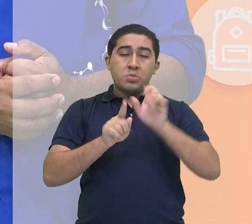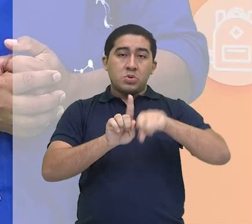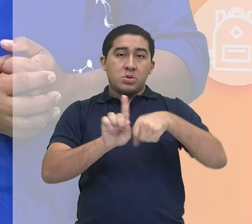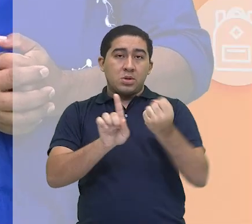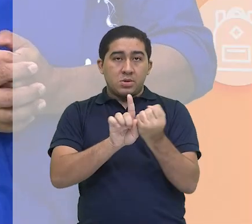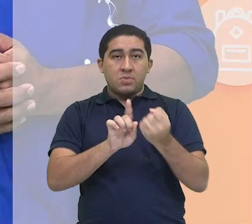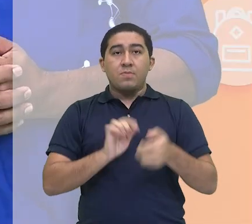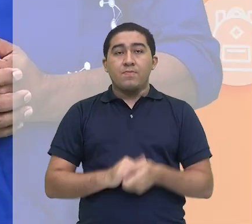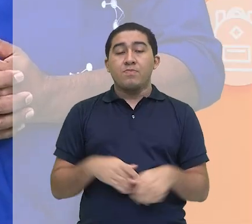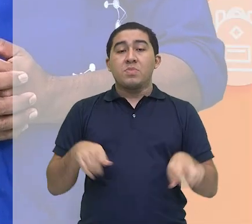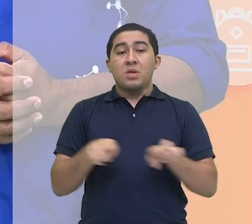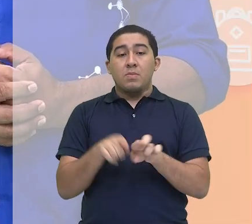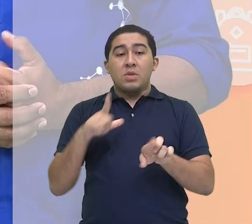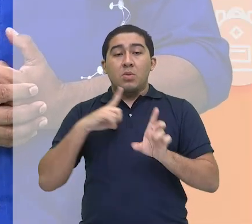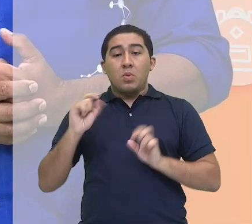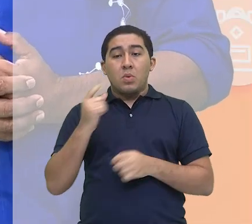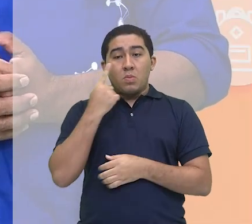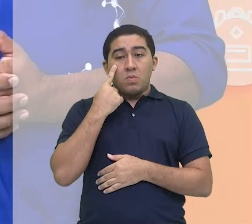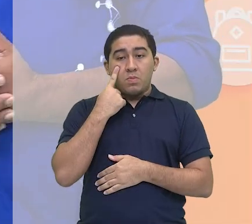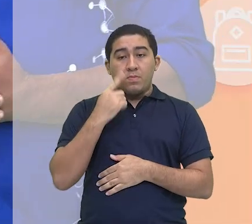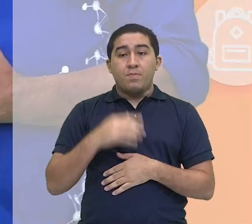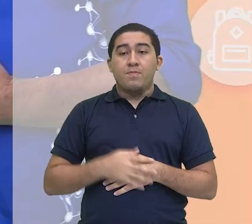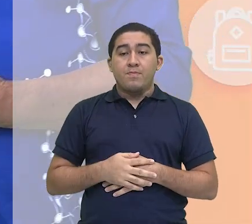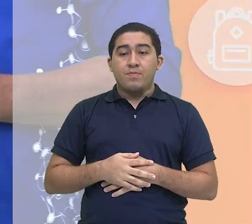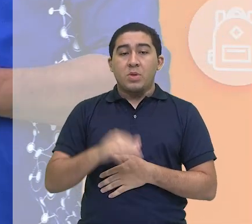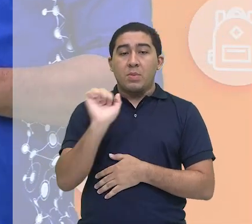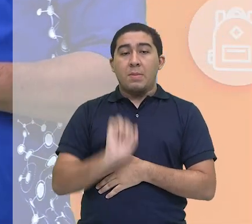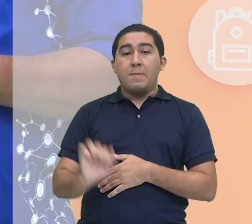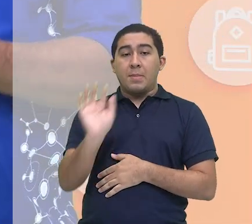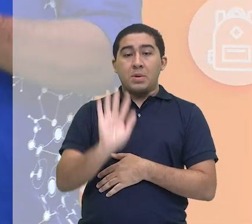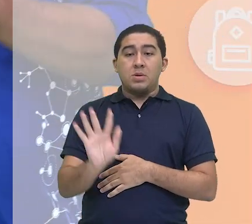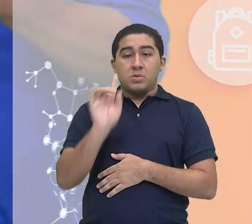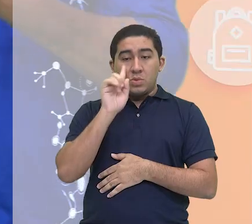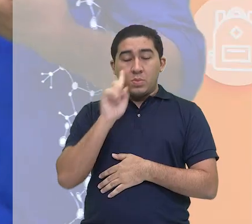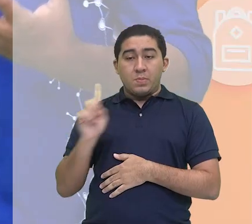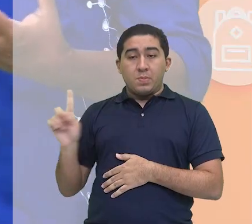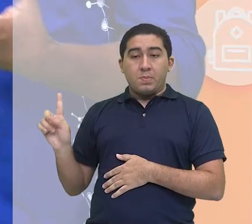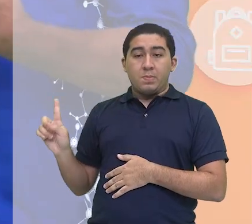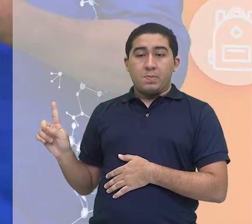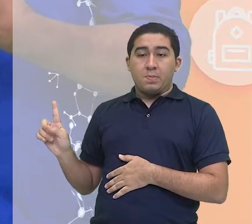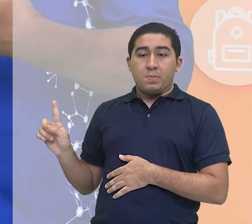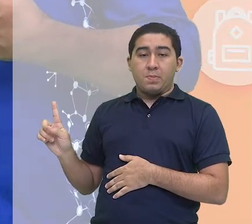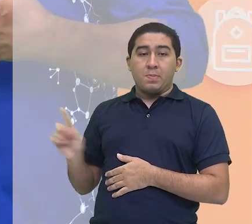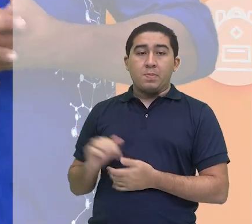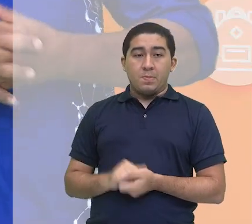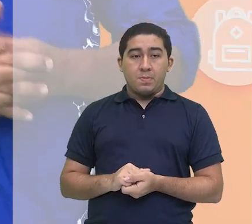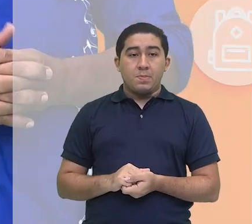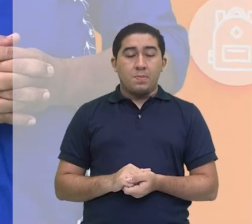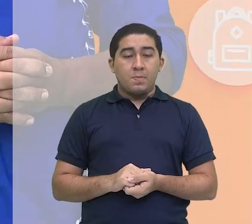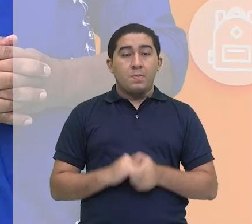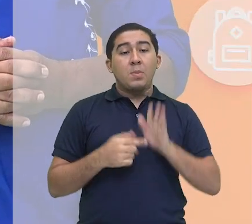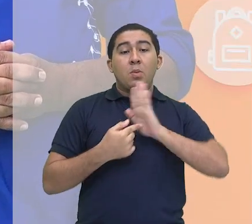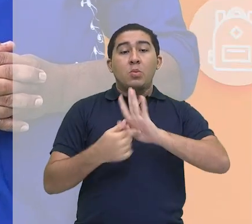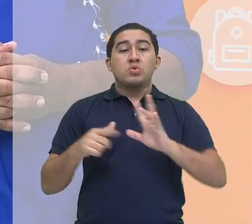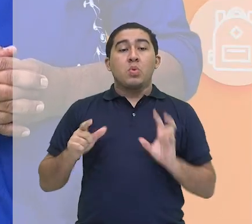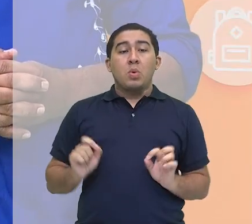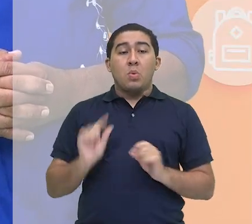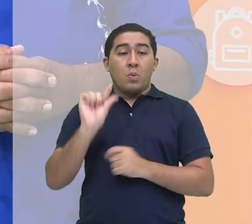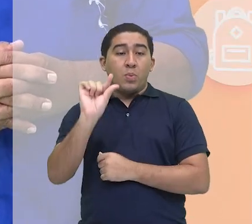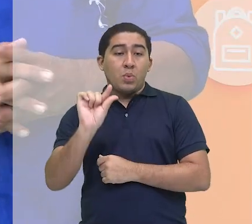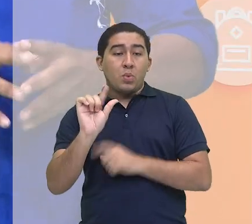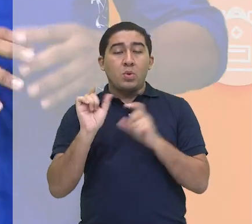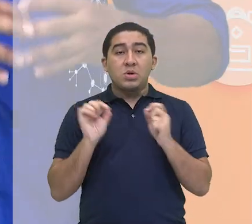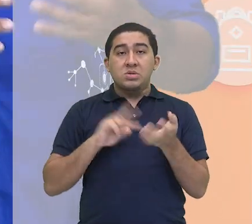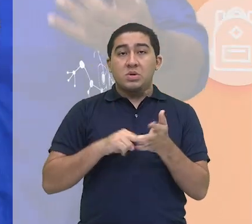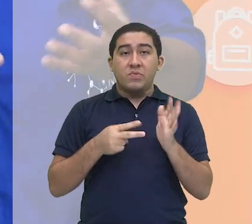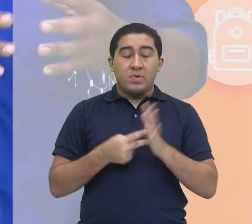sociedade. E aí nós temos essa imagem que vai mostrar para nós um pouco do que é isso,